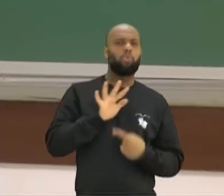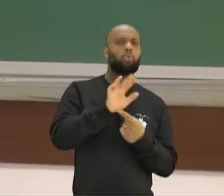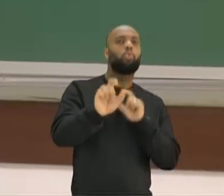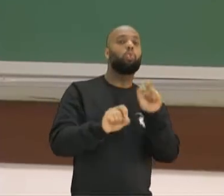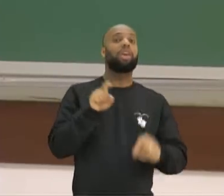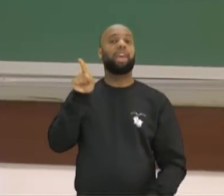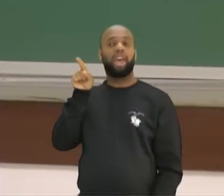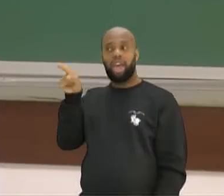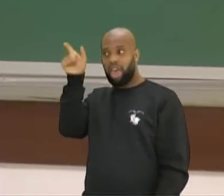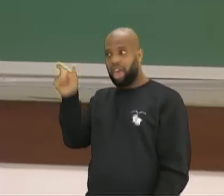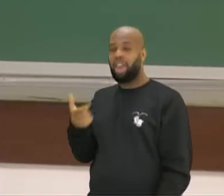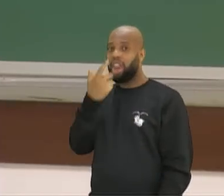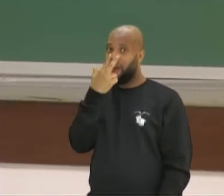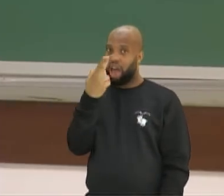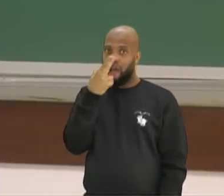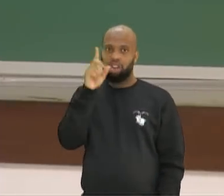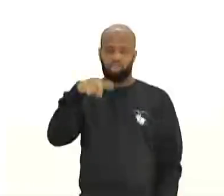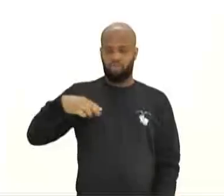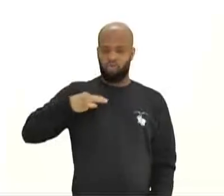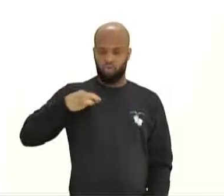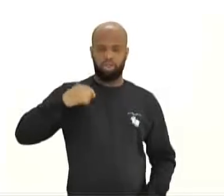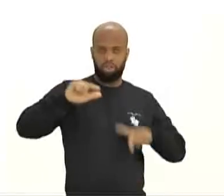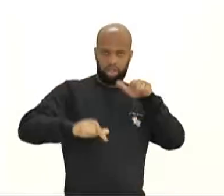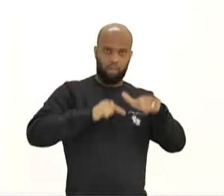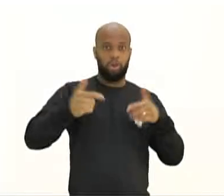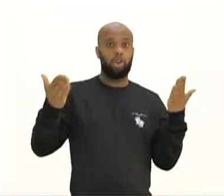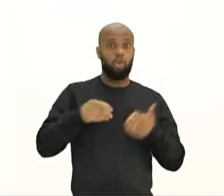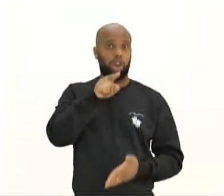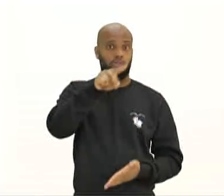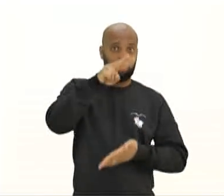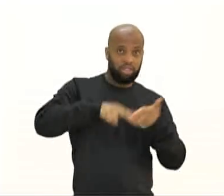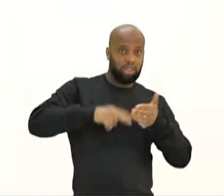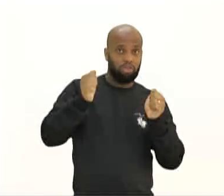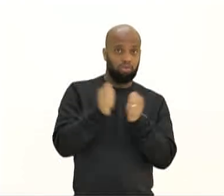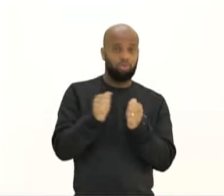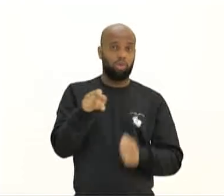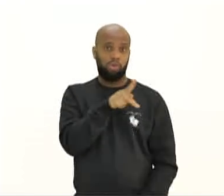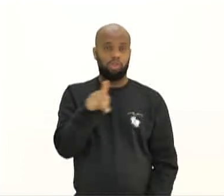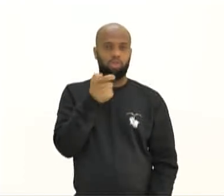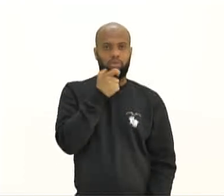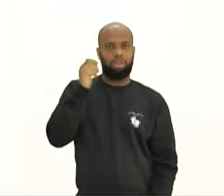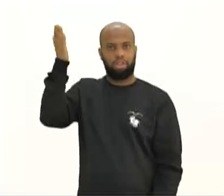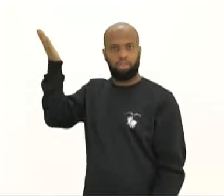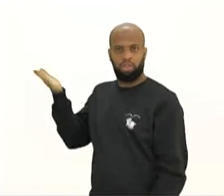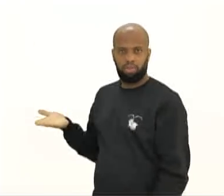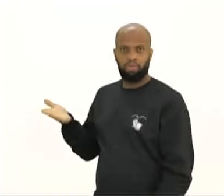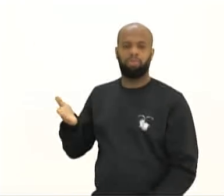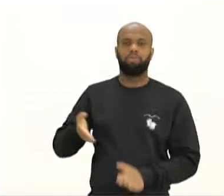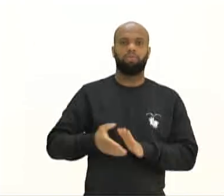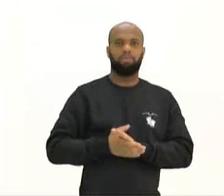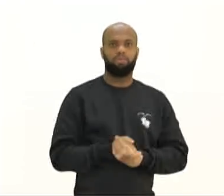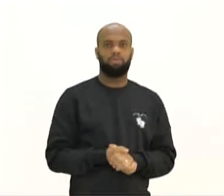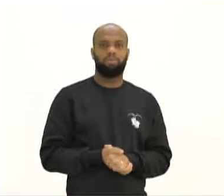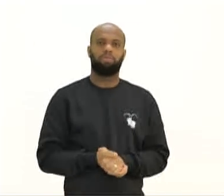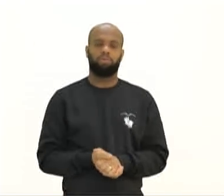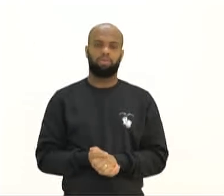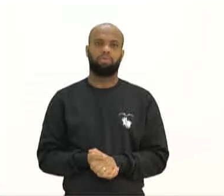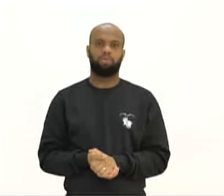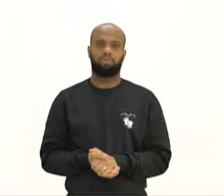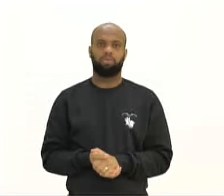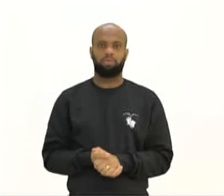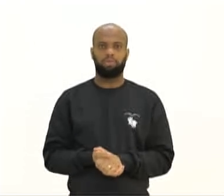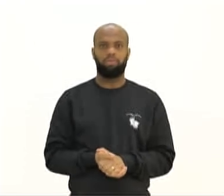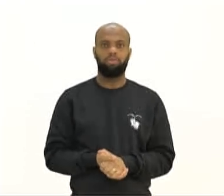voluntário. Vamos ler junto comigo. What I learned while volunteering is that no matter how hard your life